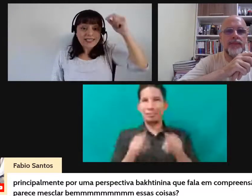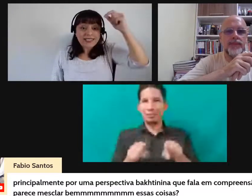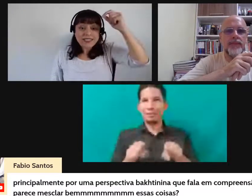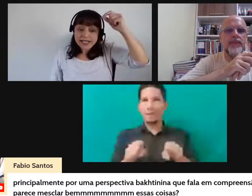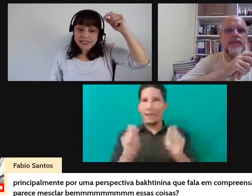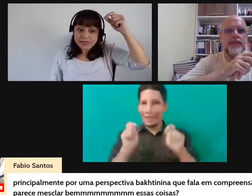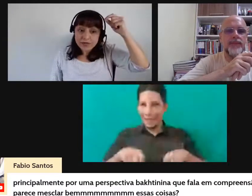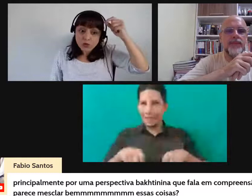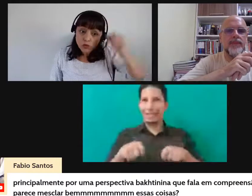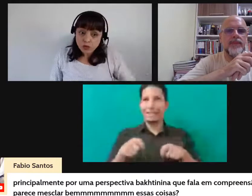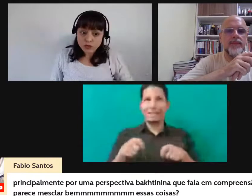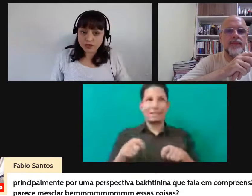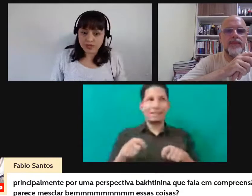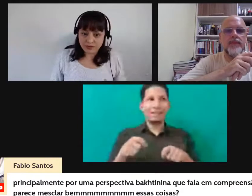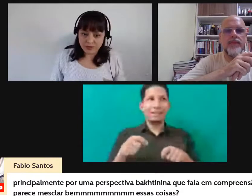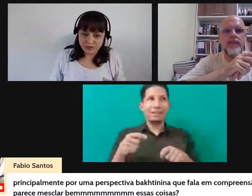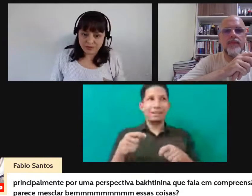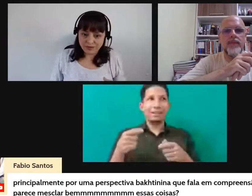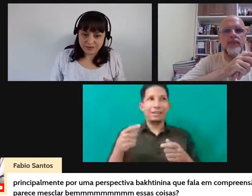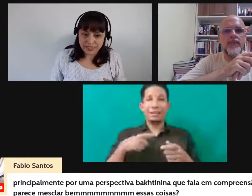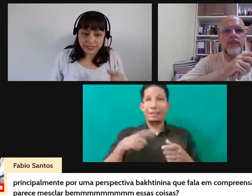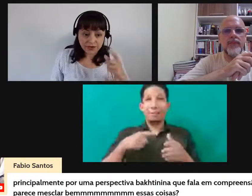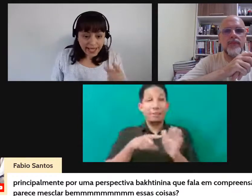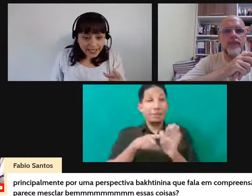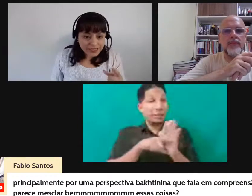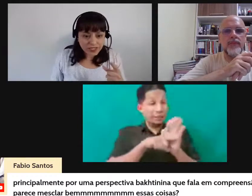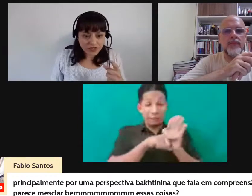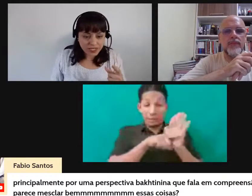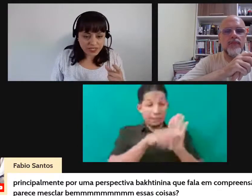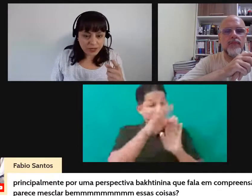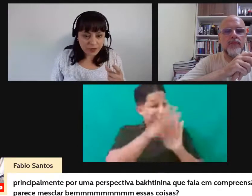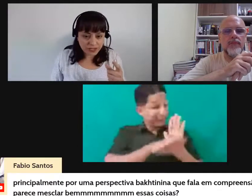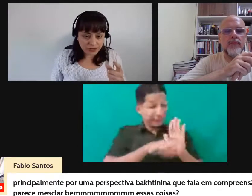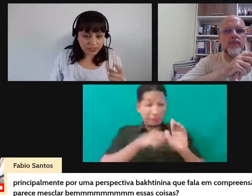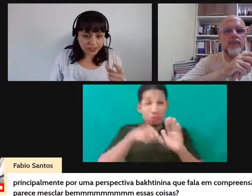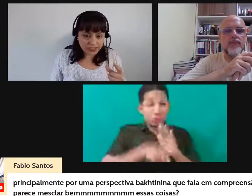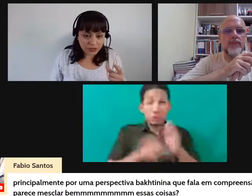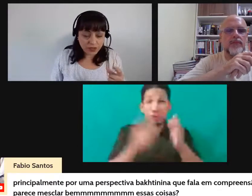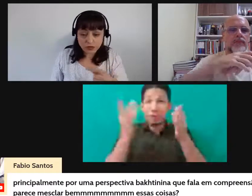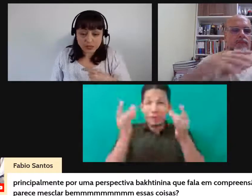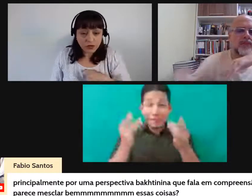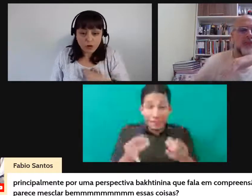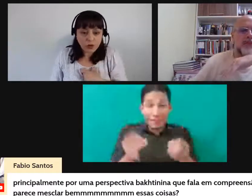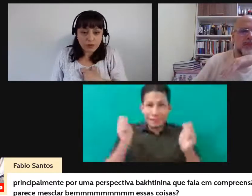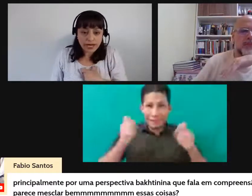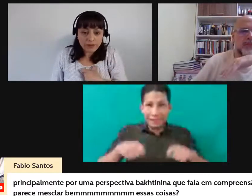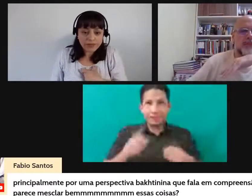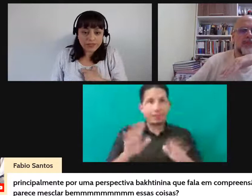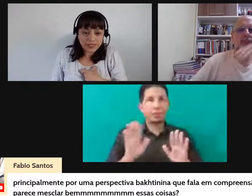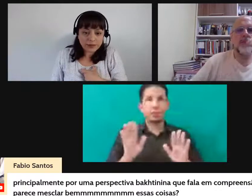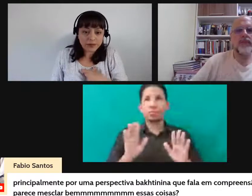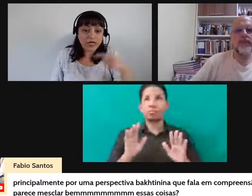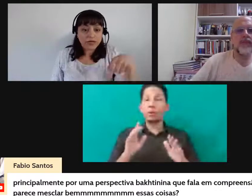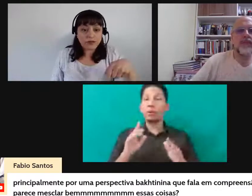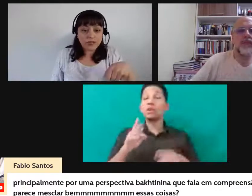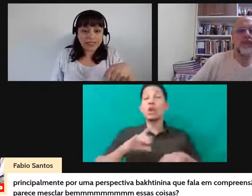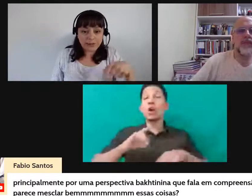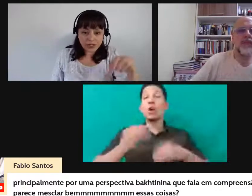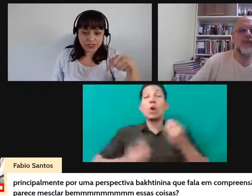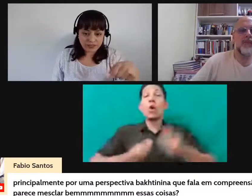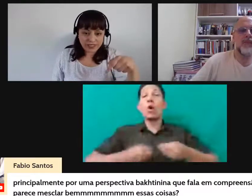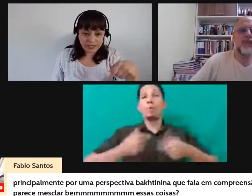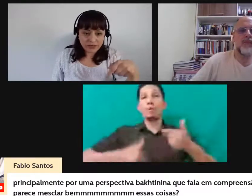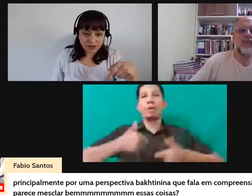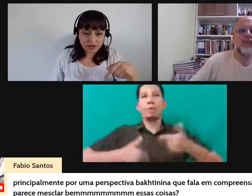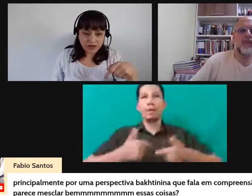fazer esse mergulho no texto. Então, essa é a diferença da operacionalização. Eu não tenho como cobrar, por exemplo, do